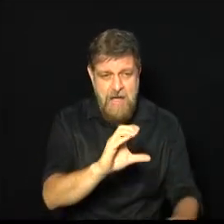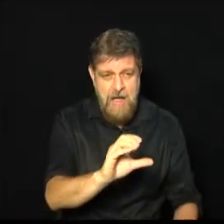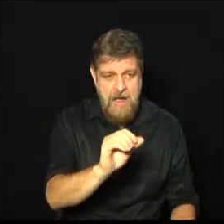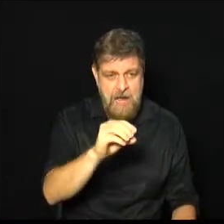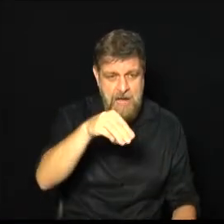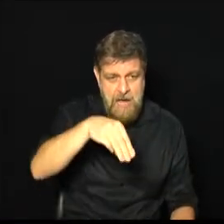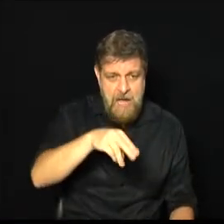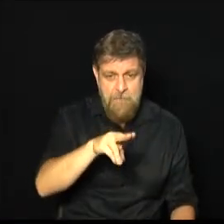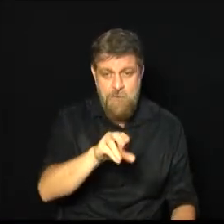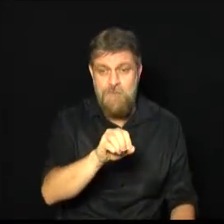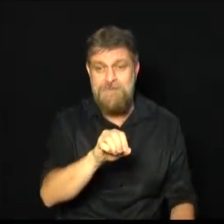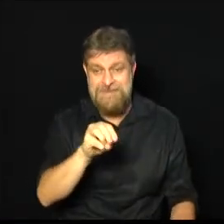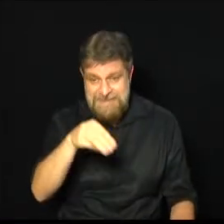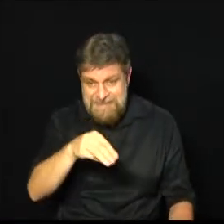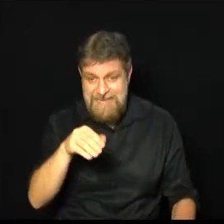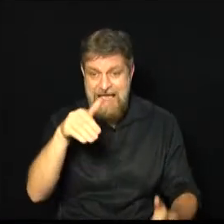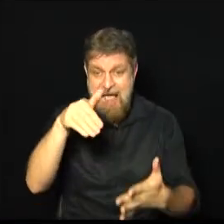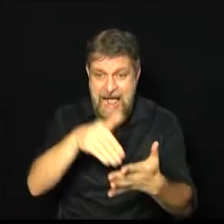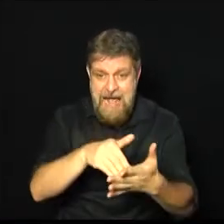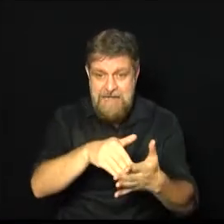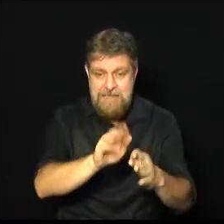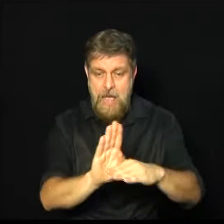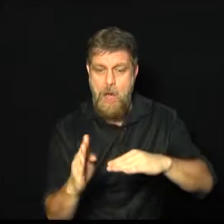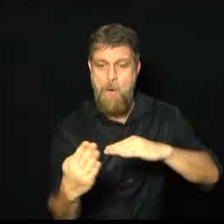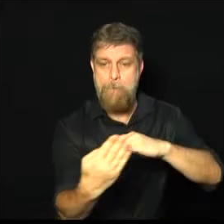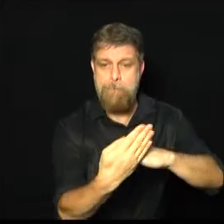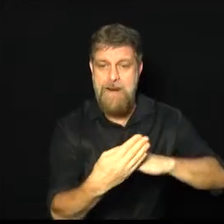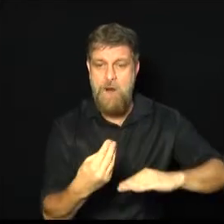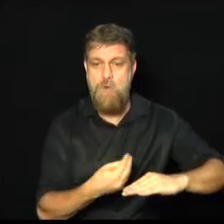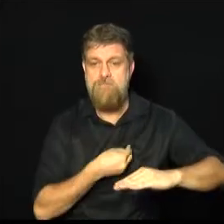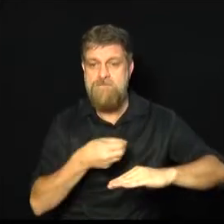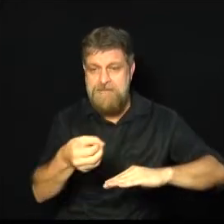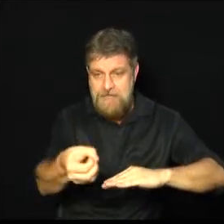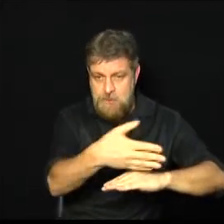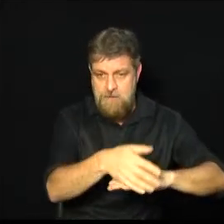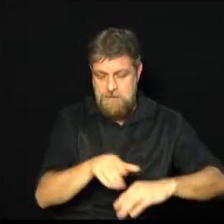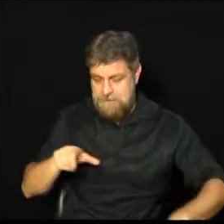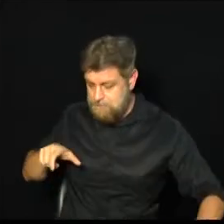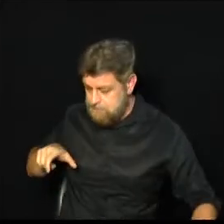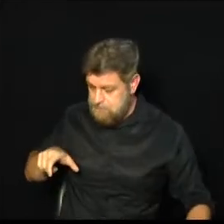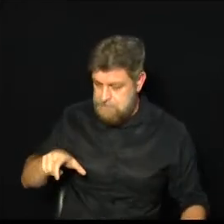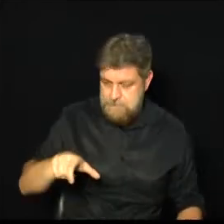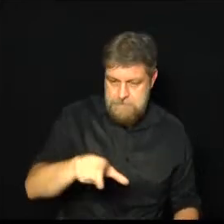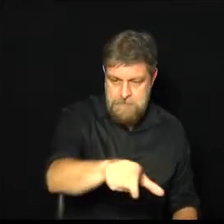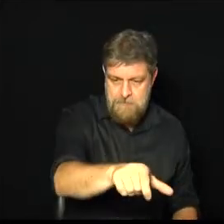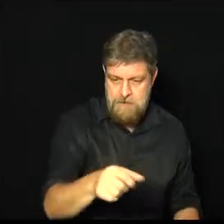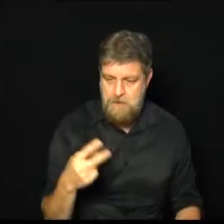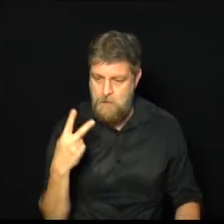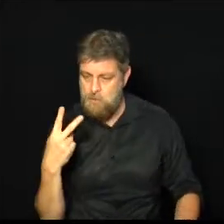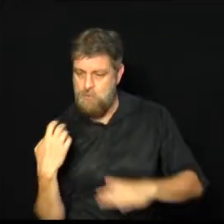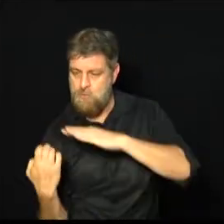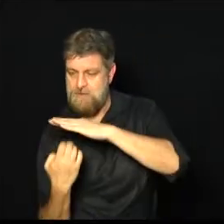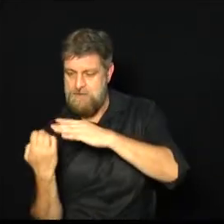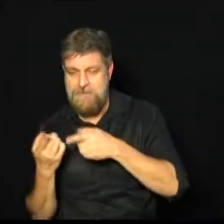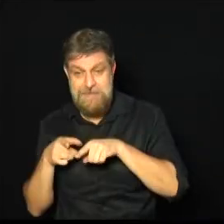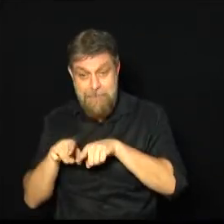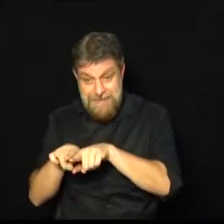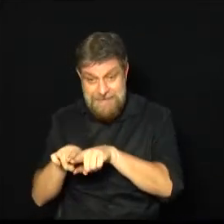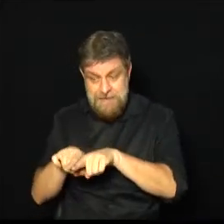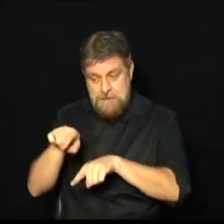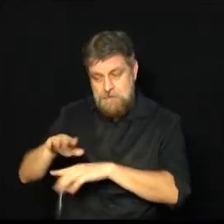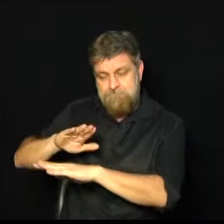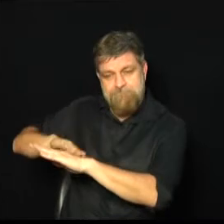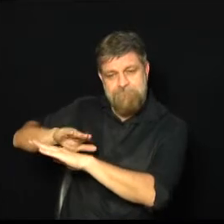Nova. Esse trecho, a empresa, que são duas na realidade, é um consórcio, eles